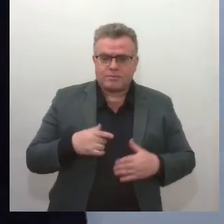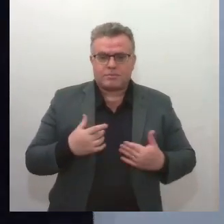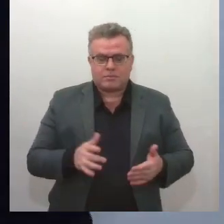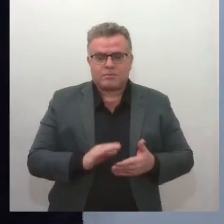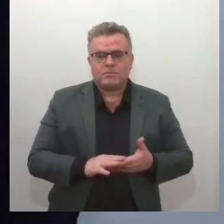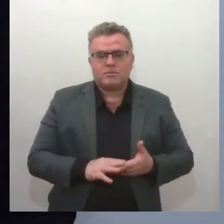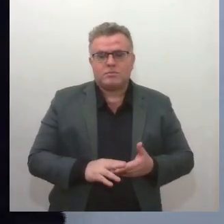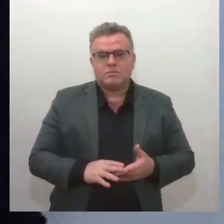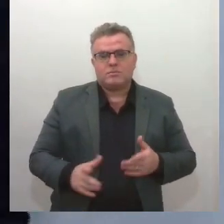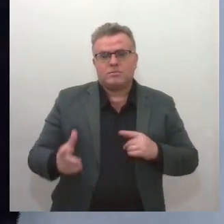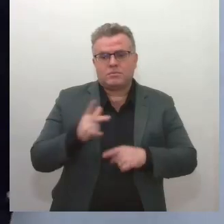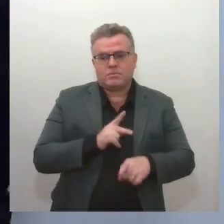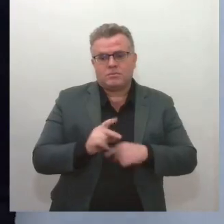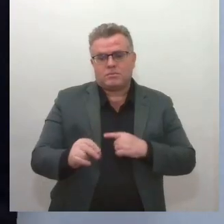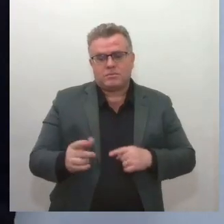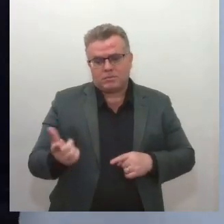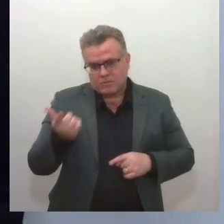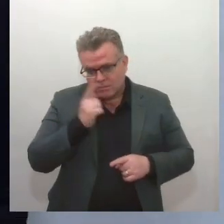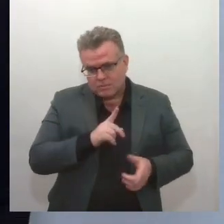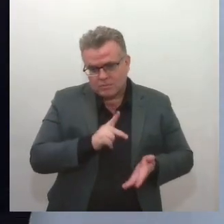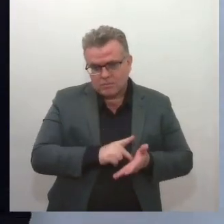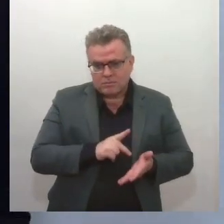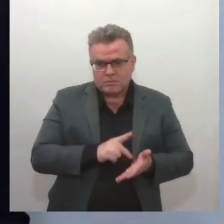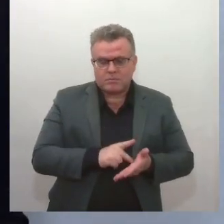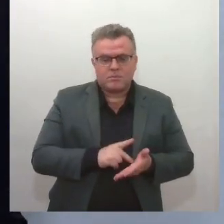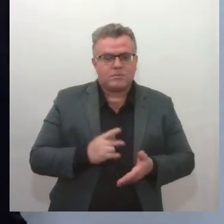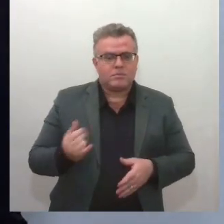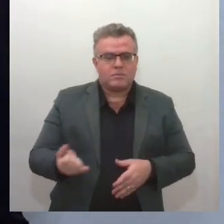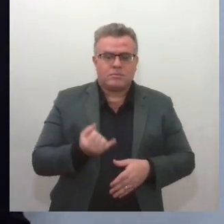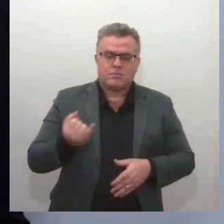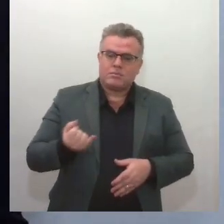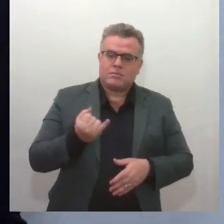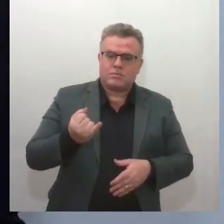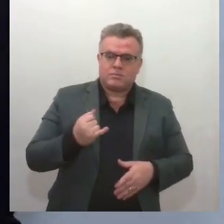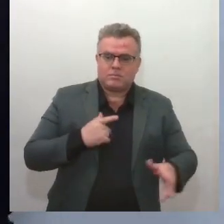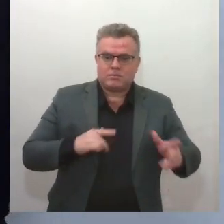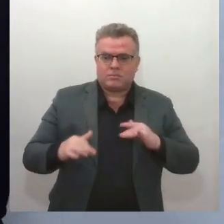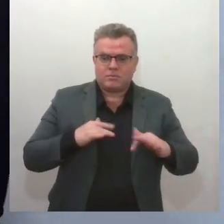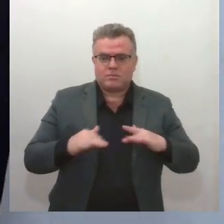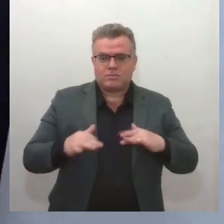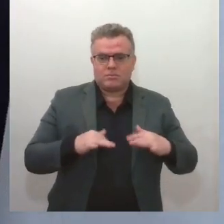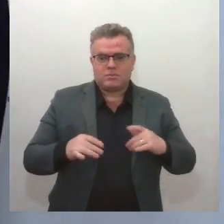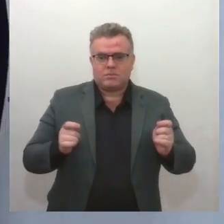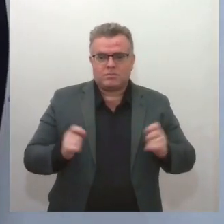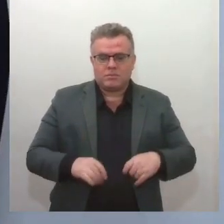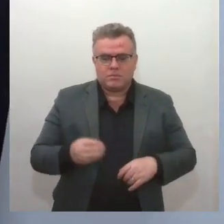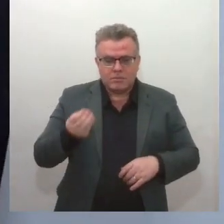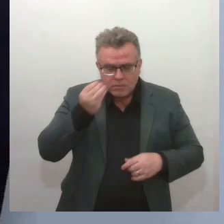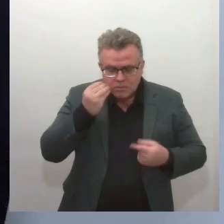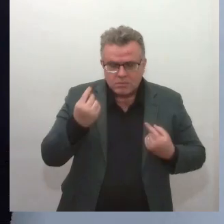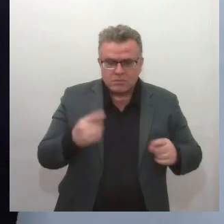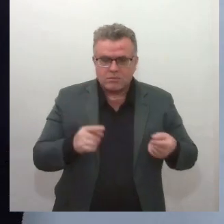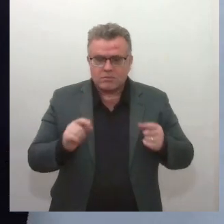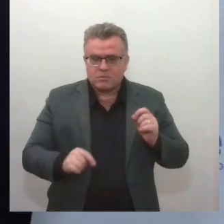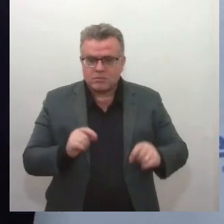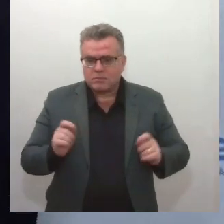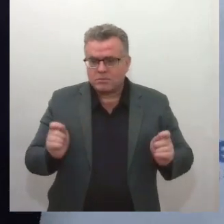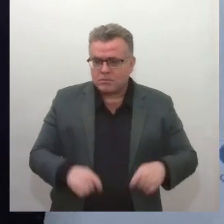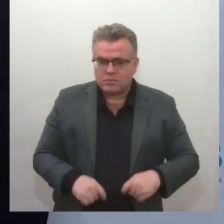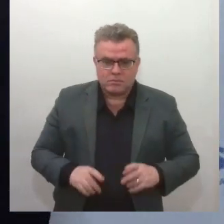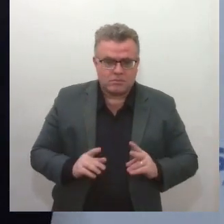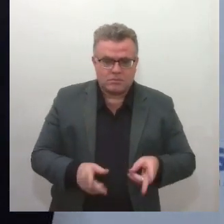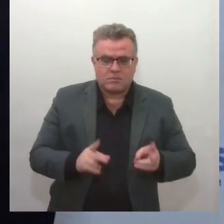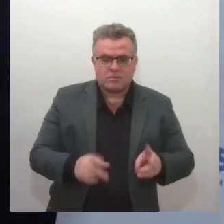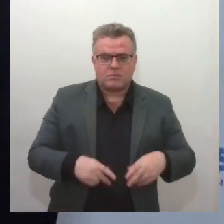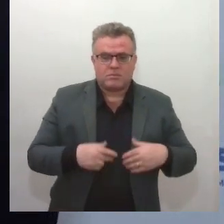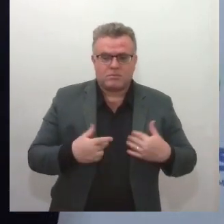conquista muito importante nesse movimento, né, de tentativa, né, de querer atacar,